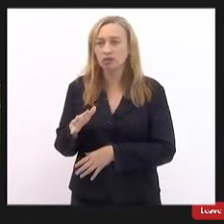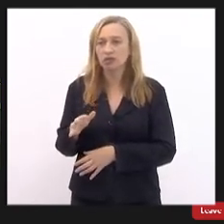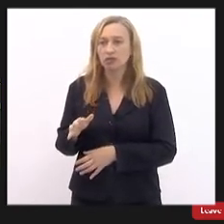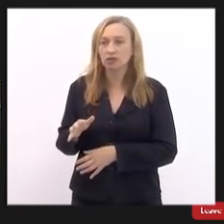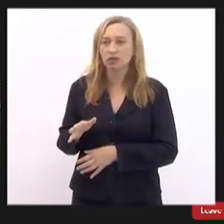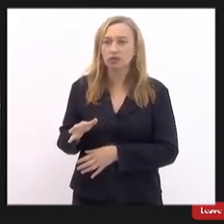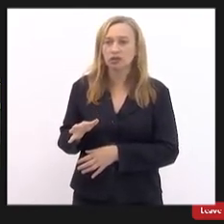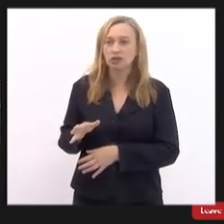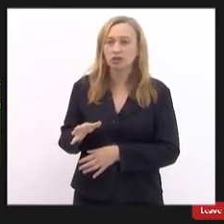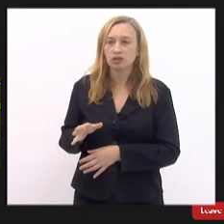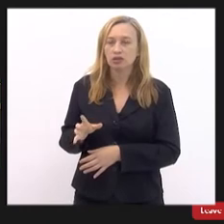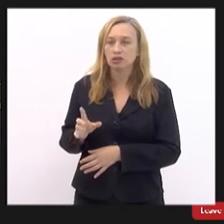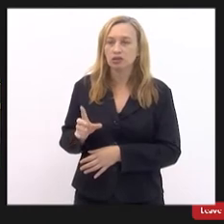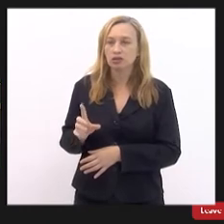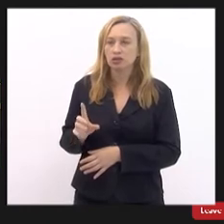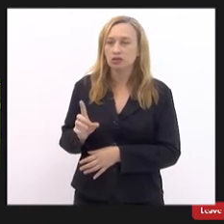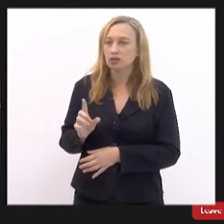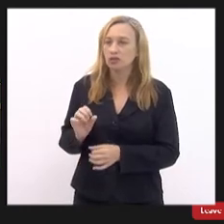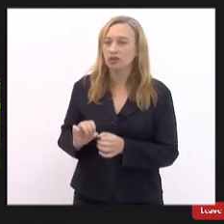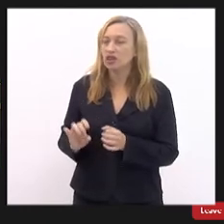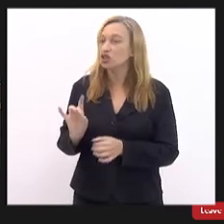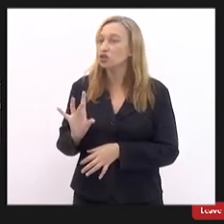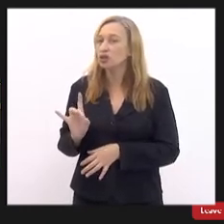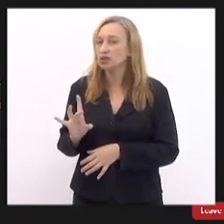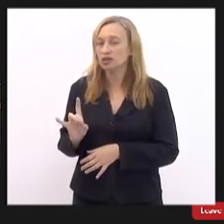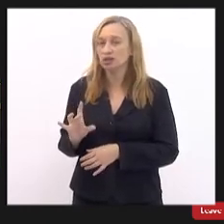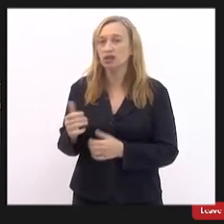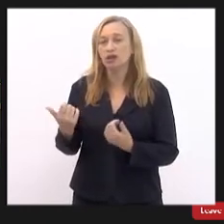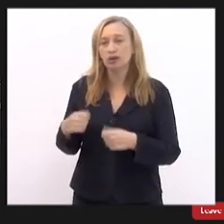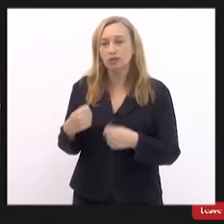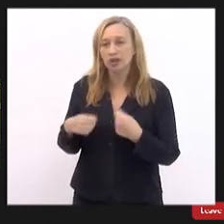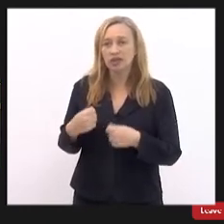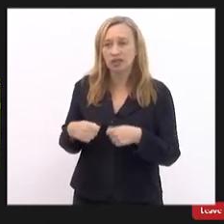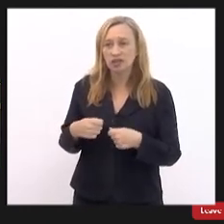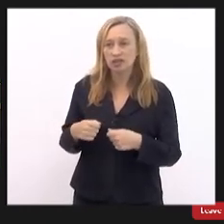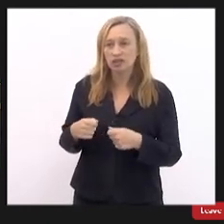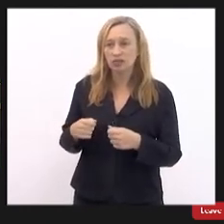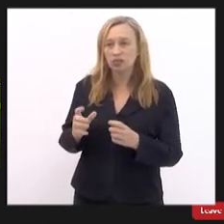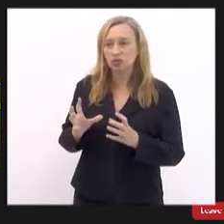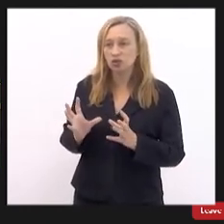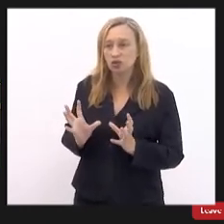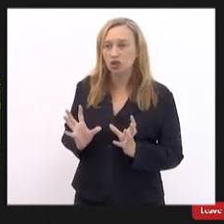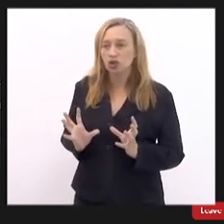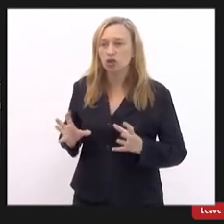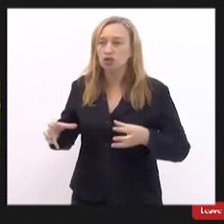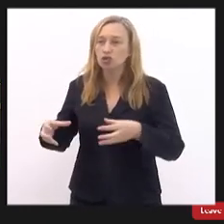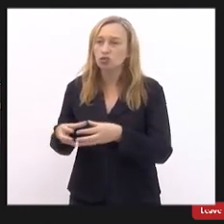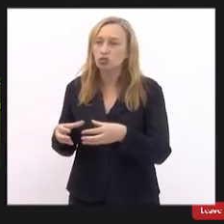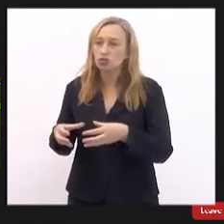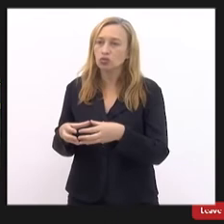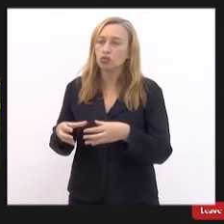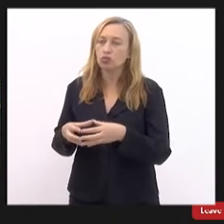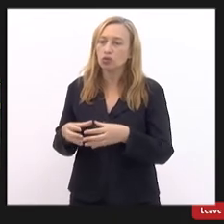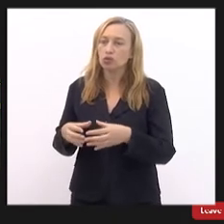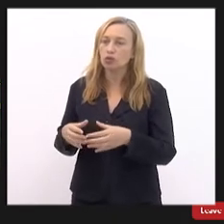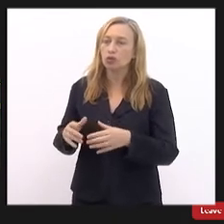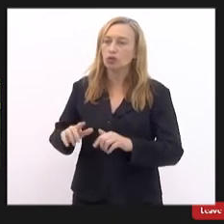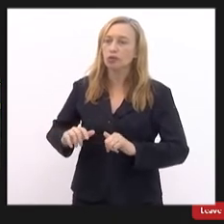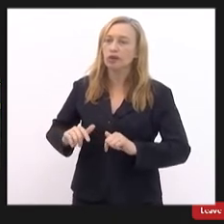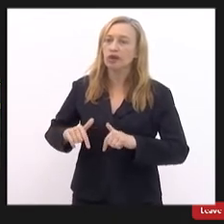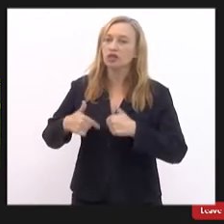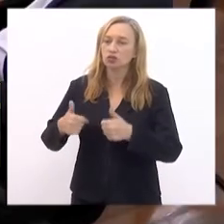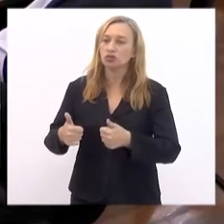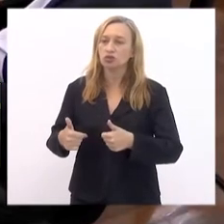não são andorinhas. Nós temos que ser águias todos os dias para enfrentar a vida e trabalhar.